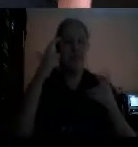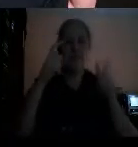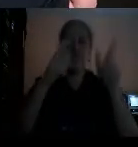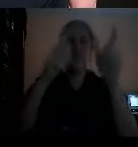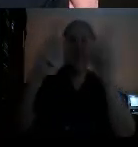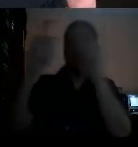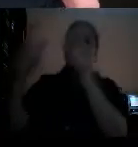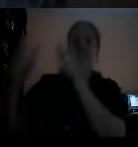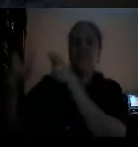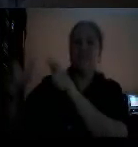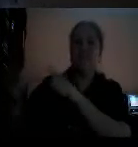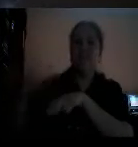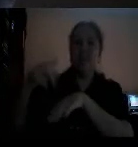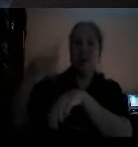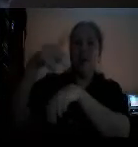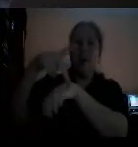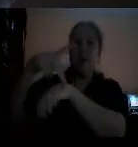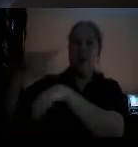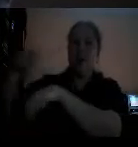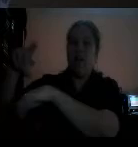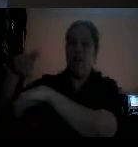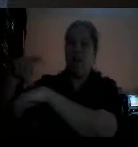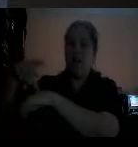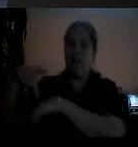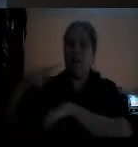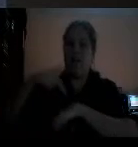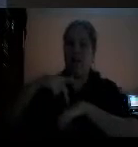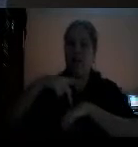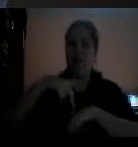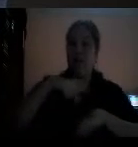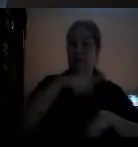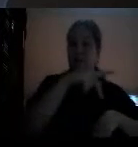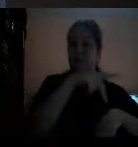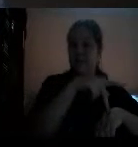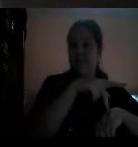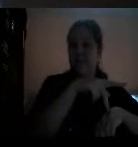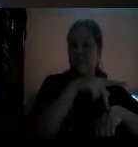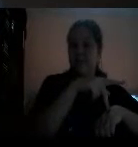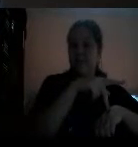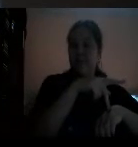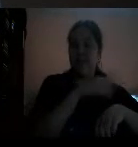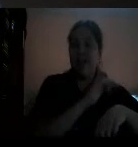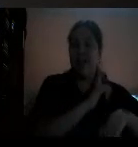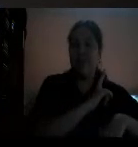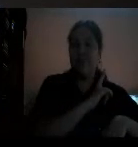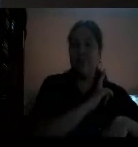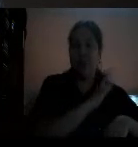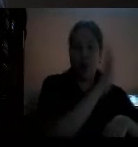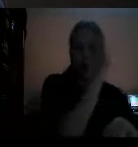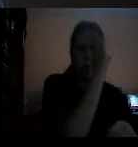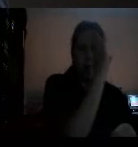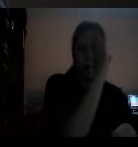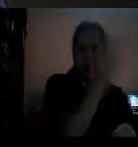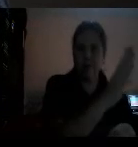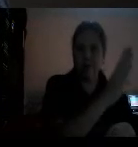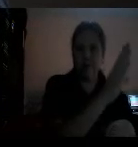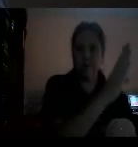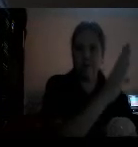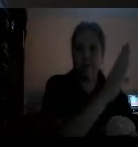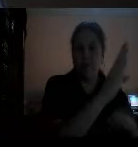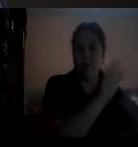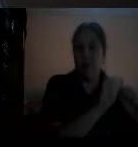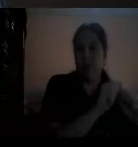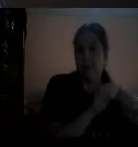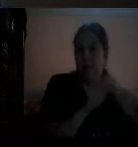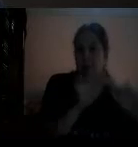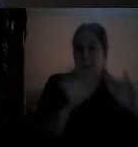da lagosta. Entende? O corpo são os Estados Unidos, né, o corpão da lagosta, e as suas pistas estarão aonde? Uma